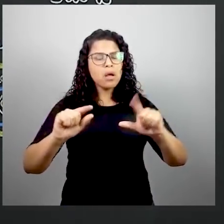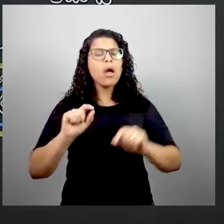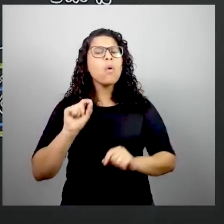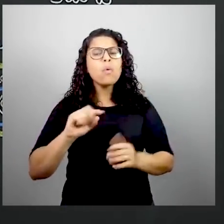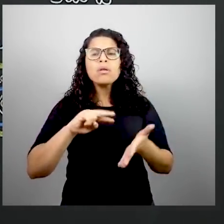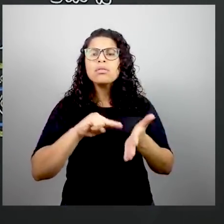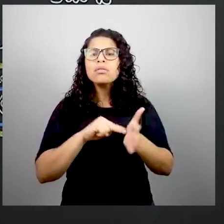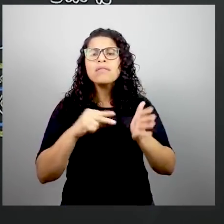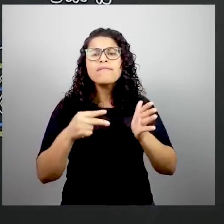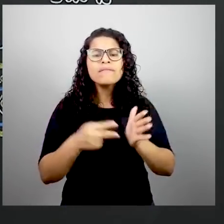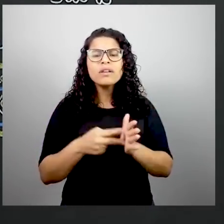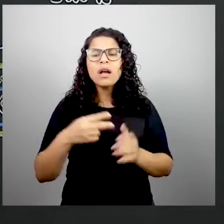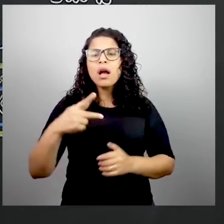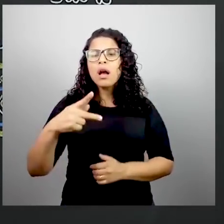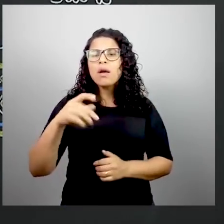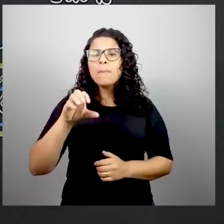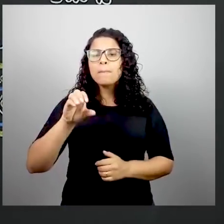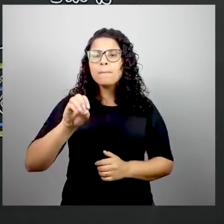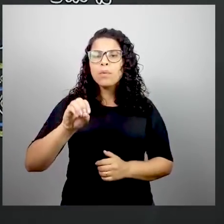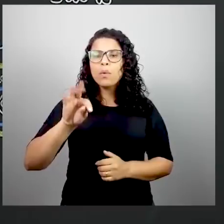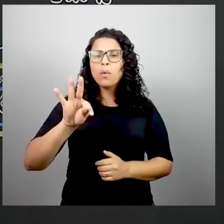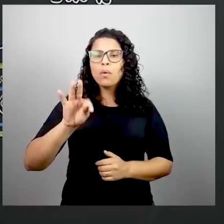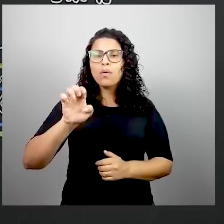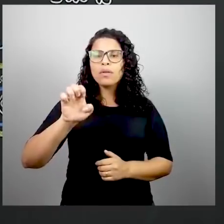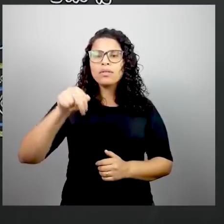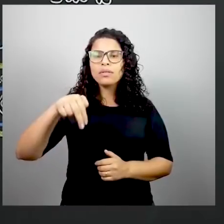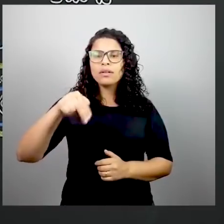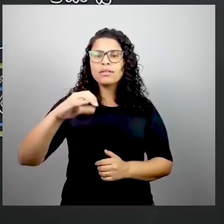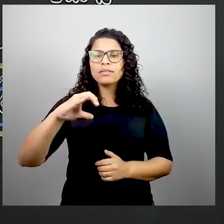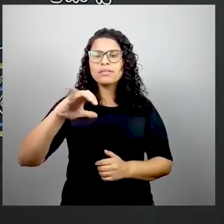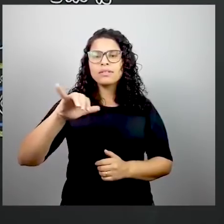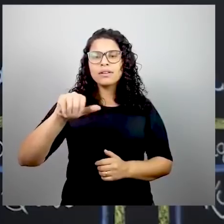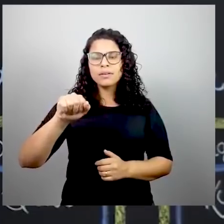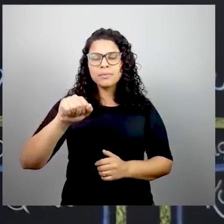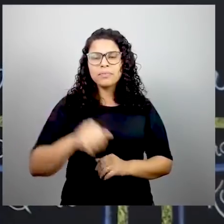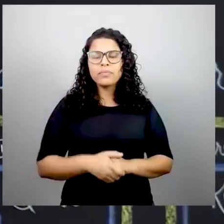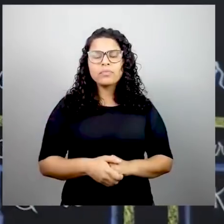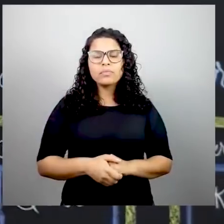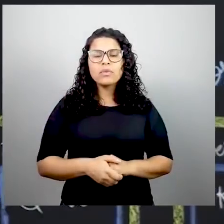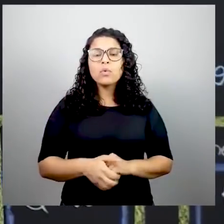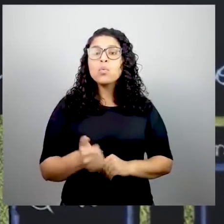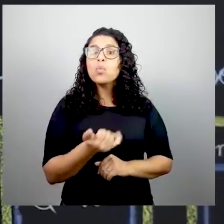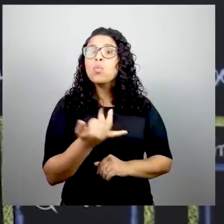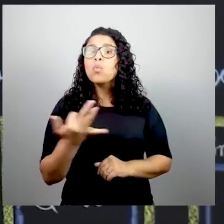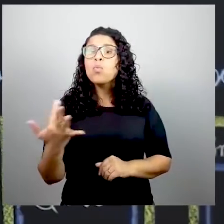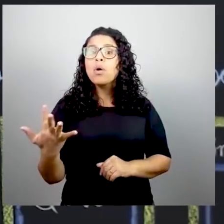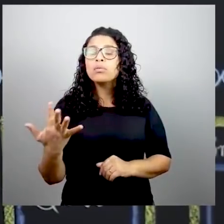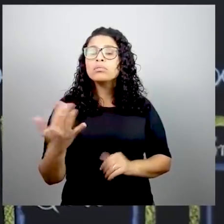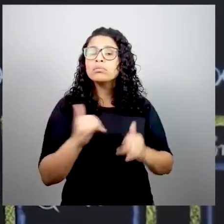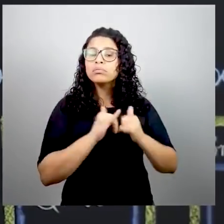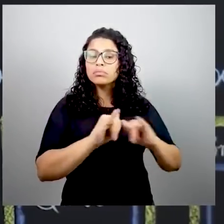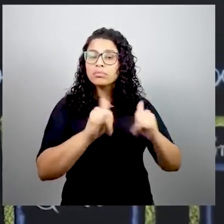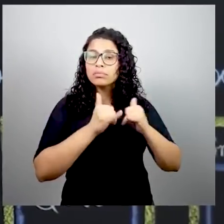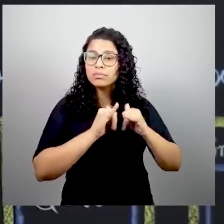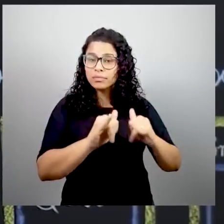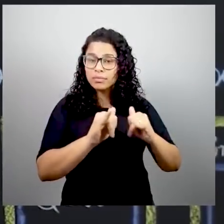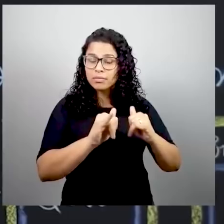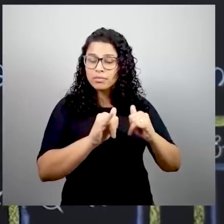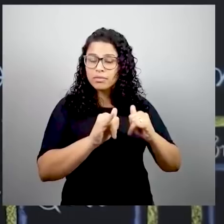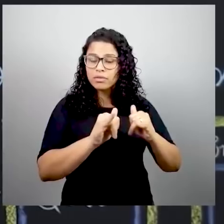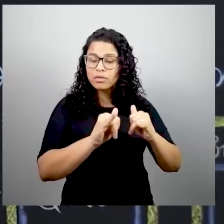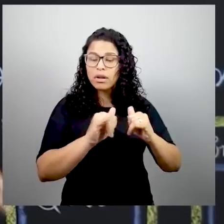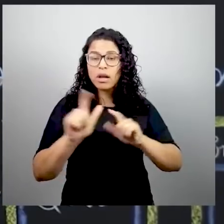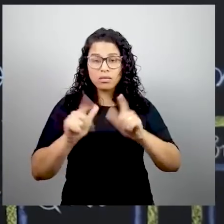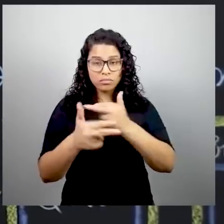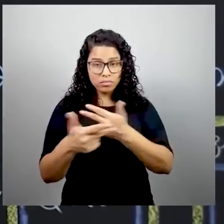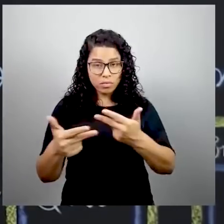de potência? O que é potência? Potência é a quantidade de energia que esse aparelho ele